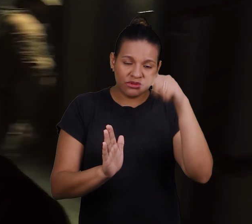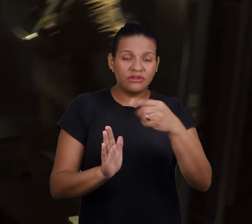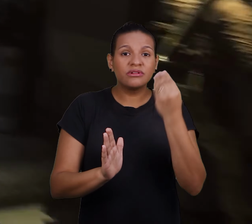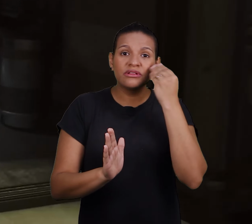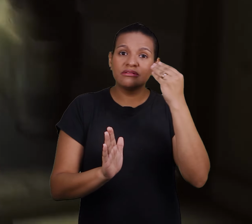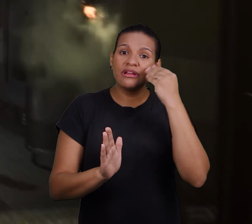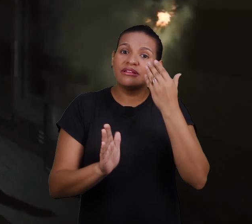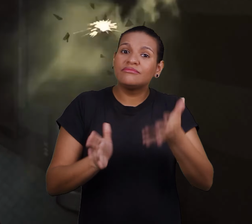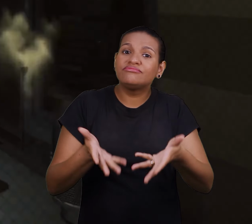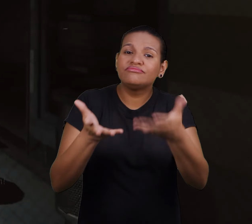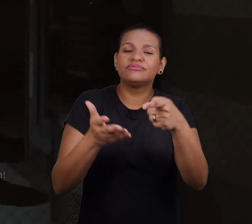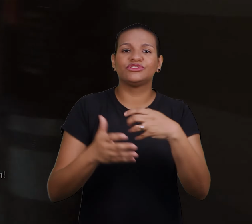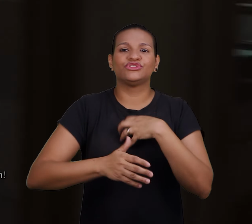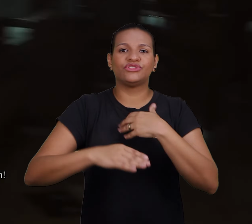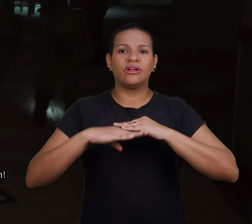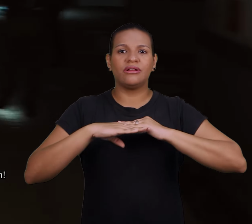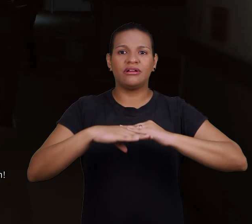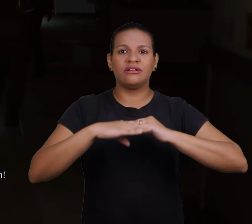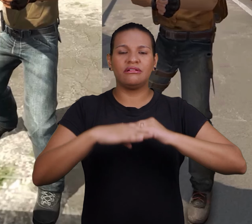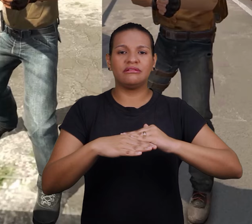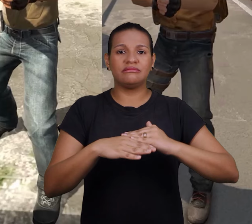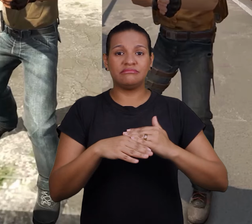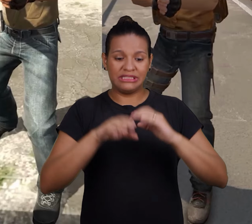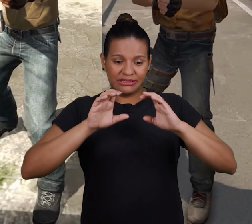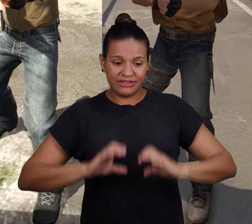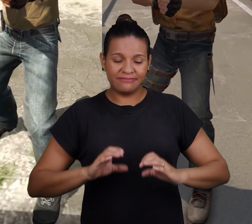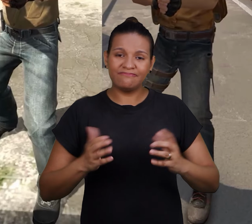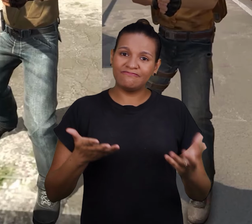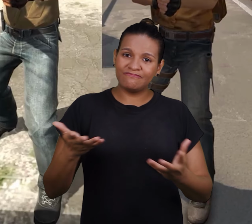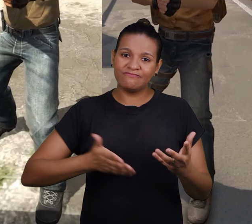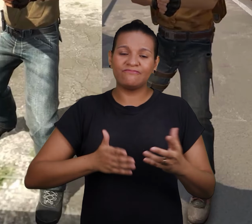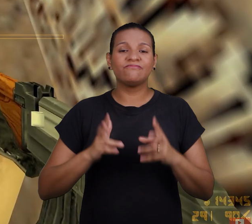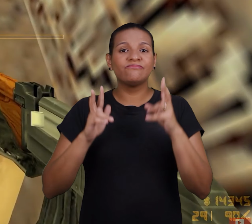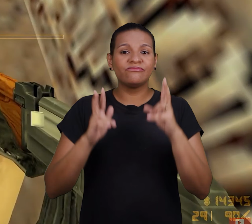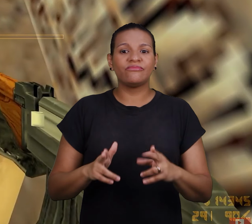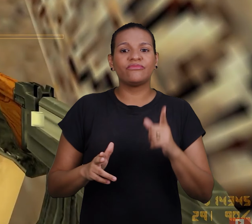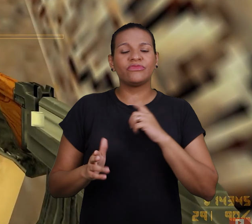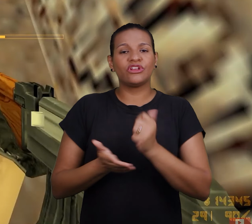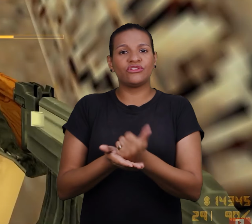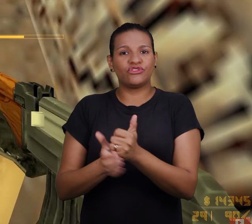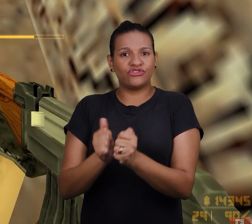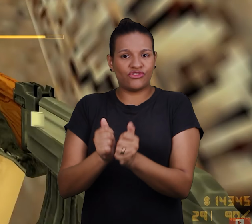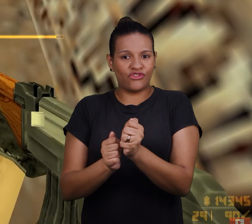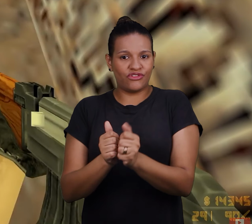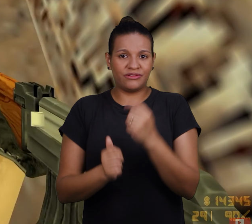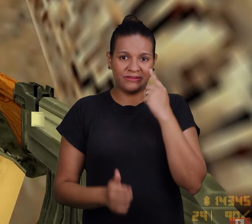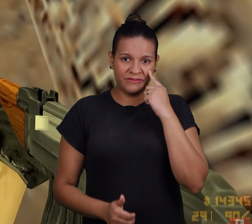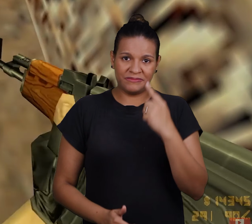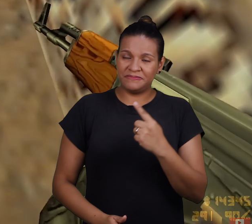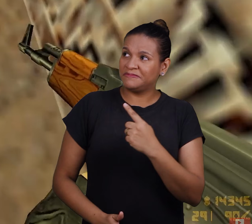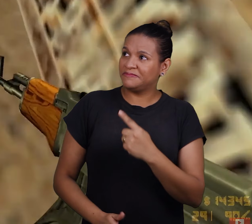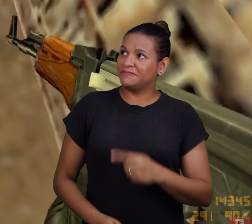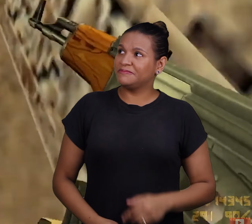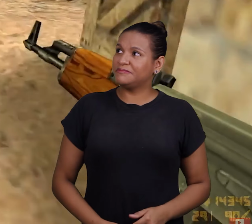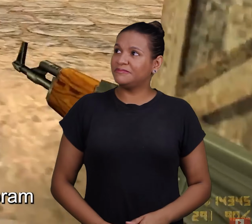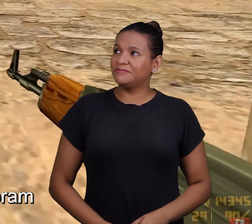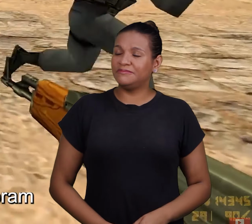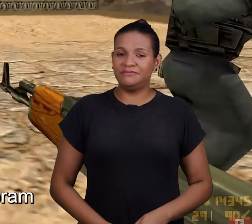tende a sustentar e enaltecer esse discurso hegemônico, o discurso civilizatório, como em Call of Duty ou Ghost Recon.